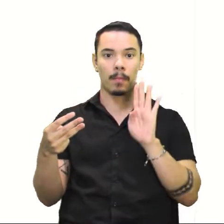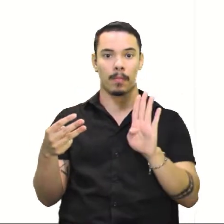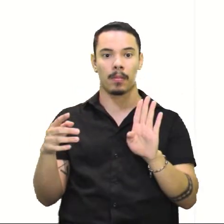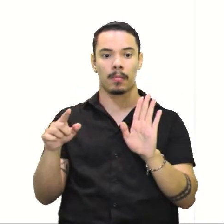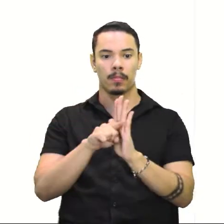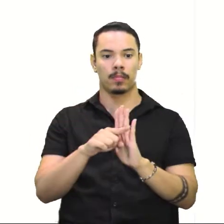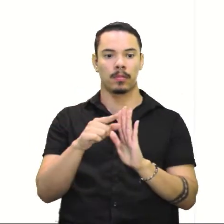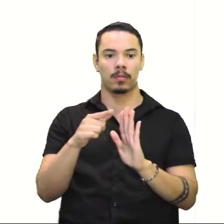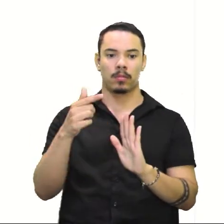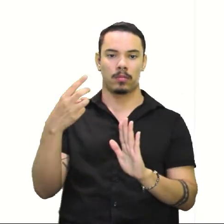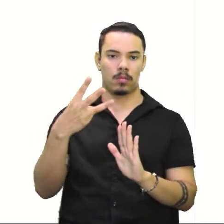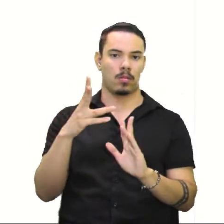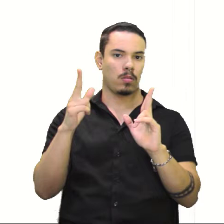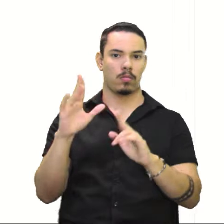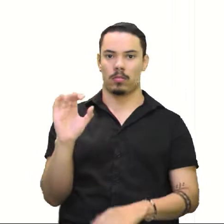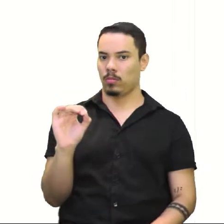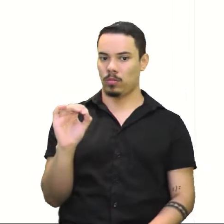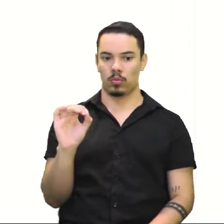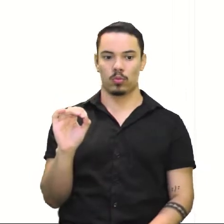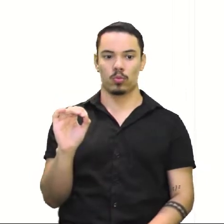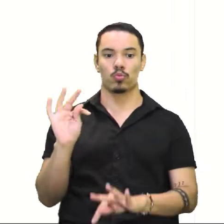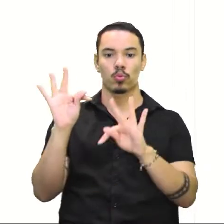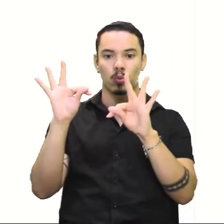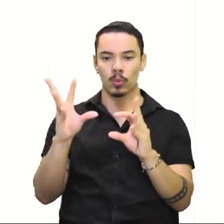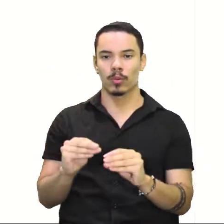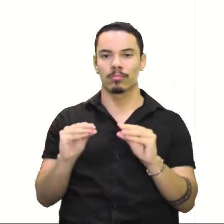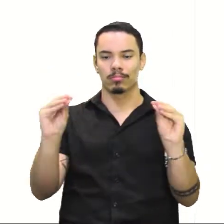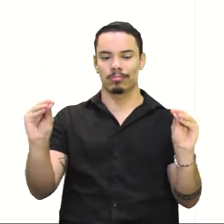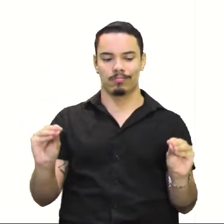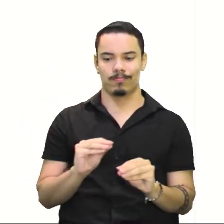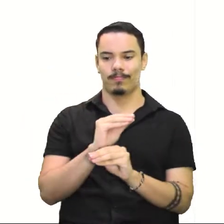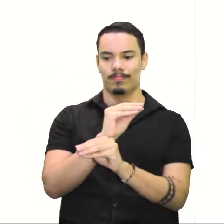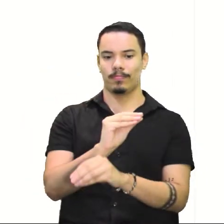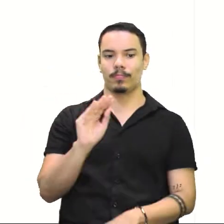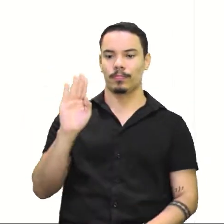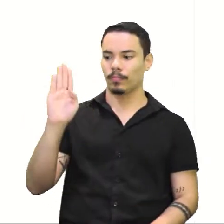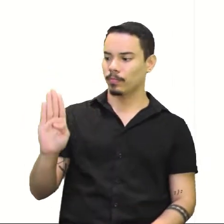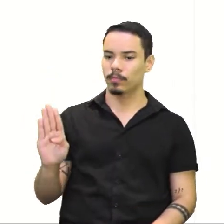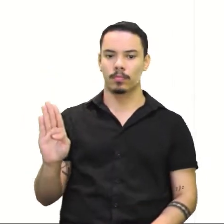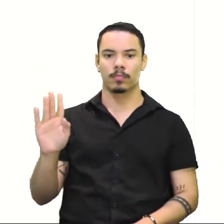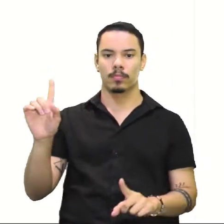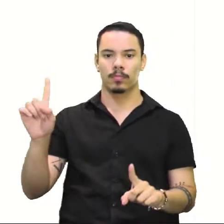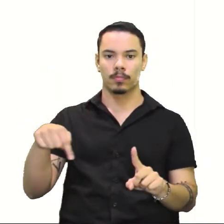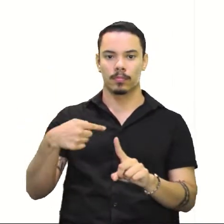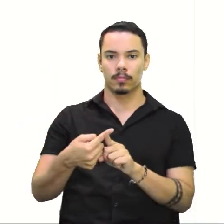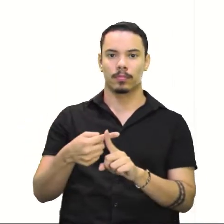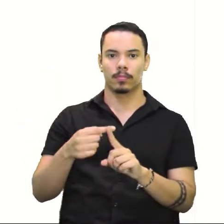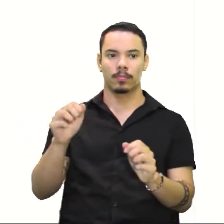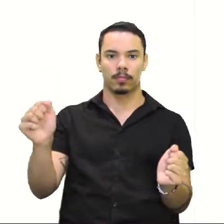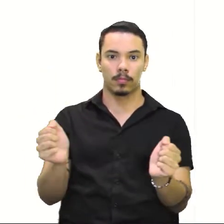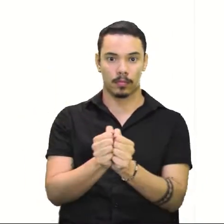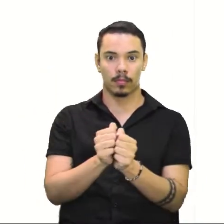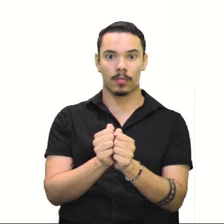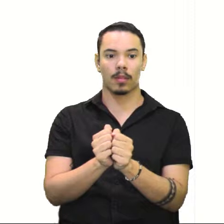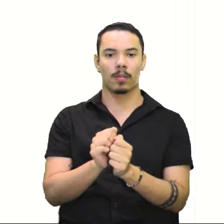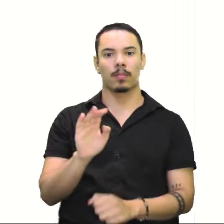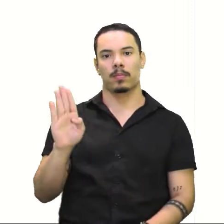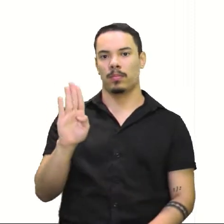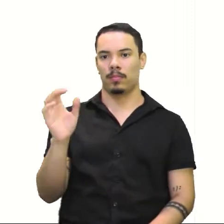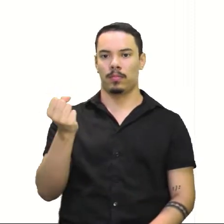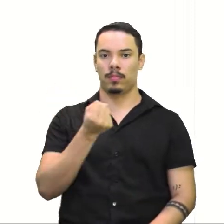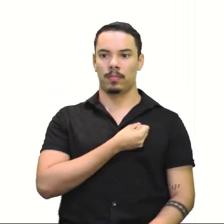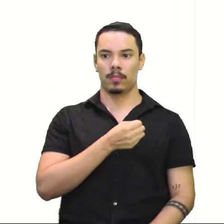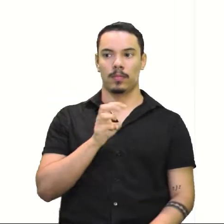0. Tudo que tem B de um lado, que não tem do outro, tá negativo, passa positivo. O meu B vai valer? 3. 3. Então, A